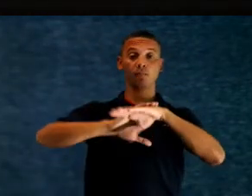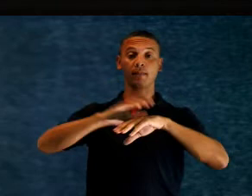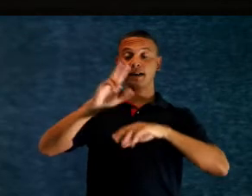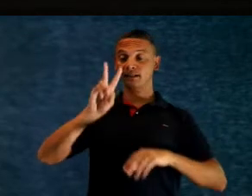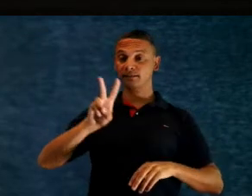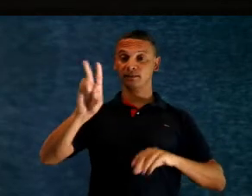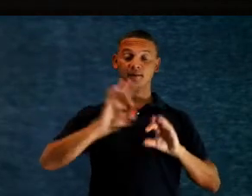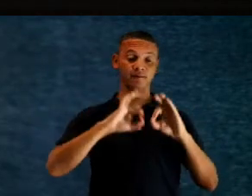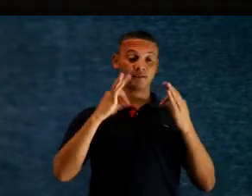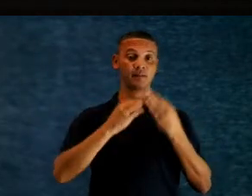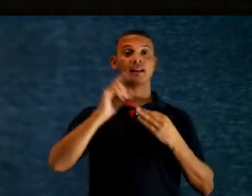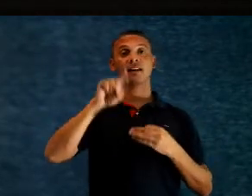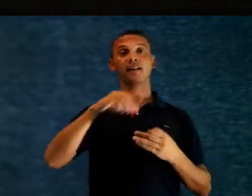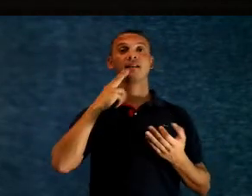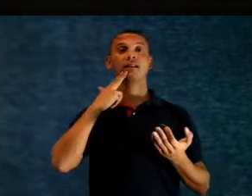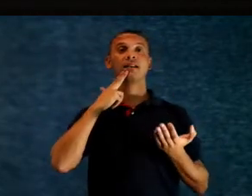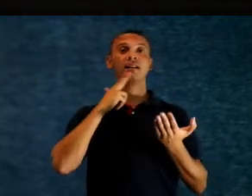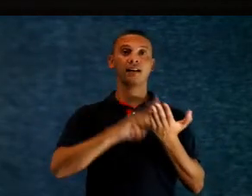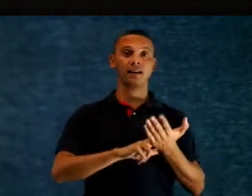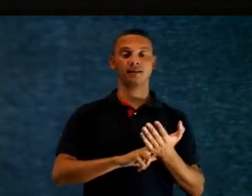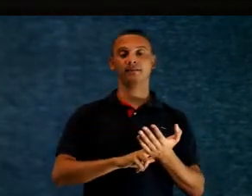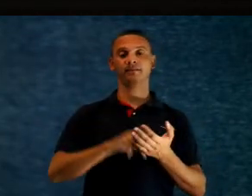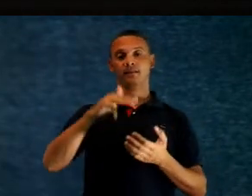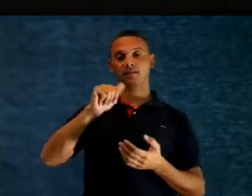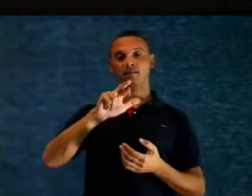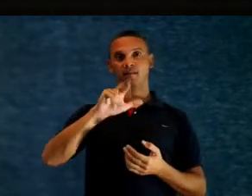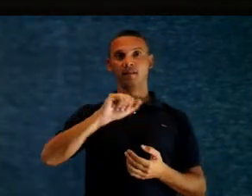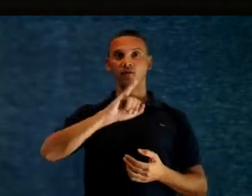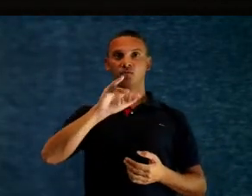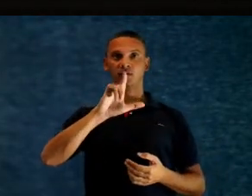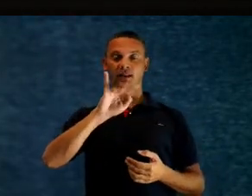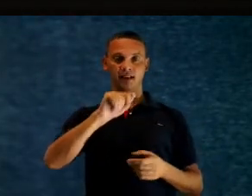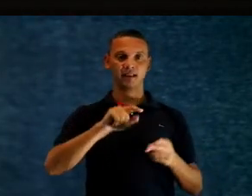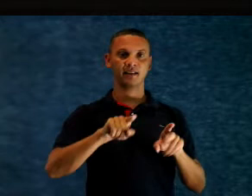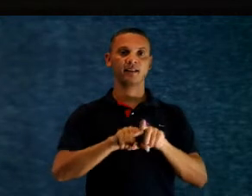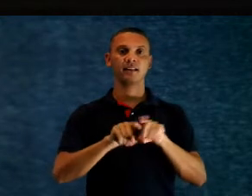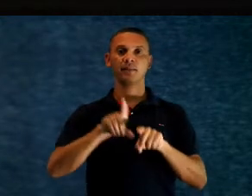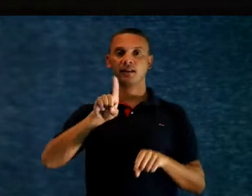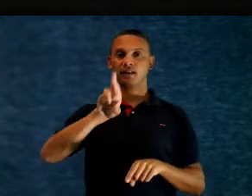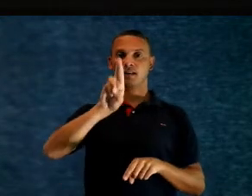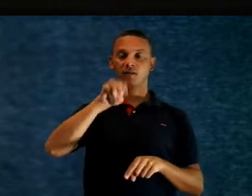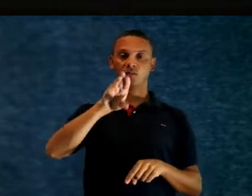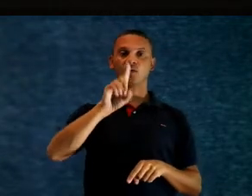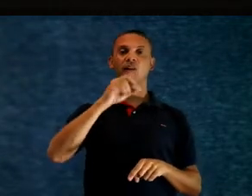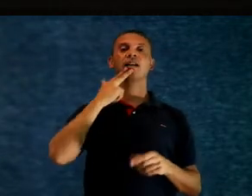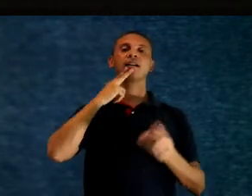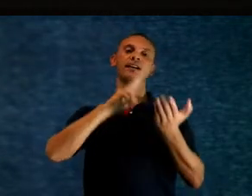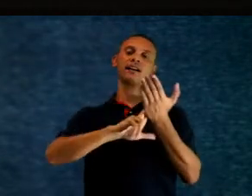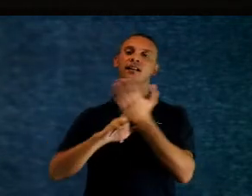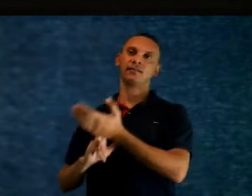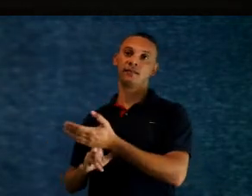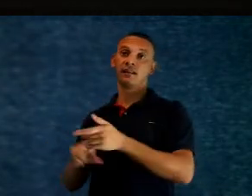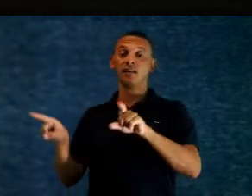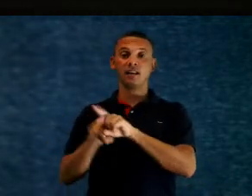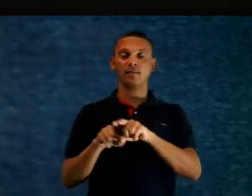Brasil, então, sempre que possível, ela ia ao Rio de Janeiro para estar com os pais durante uma semana, 15 dias, às vezes